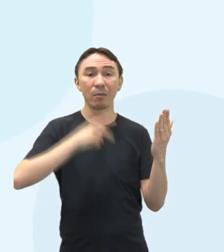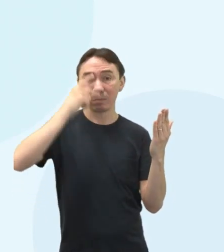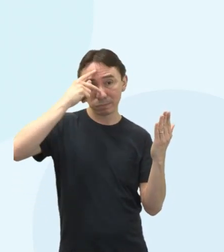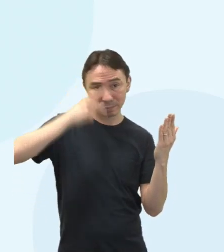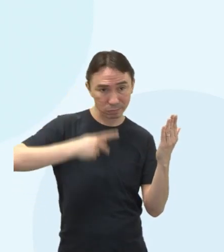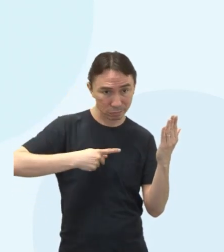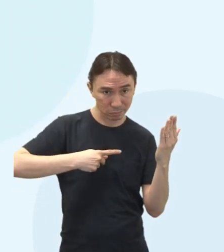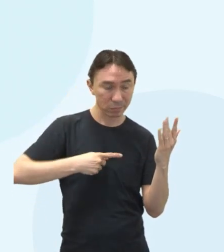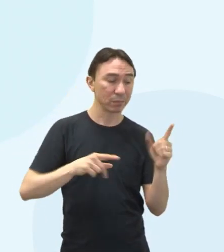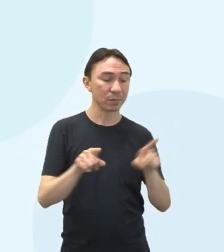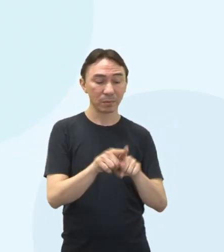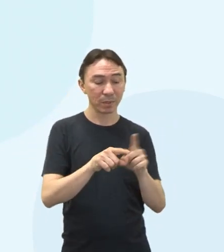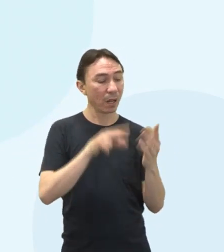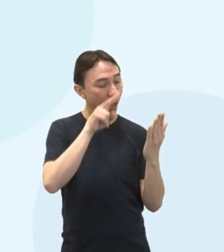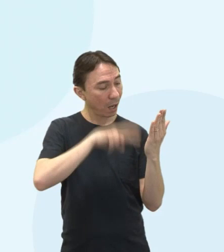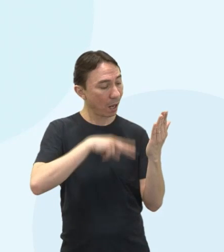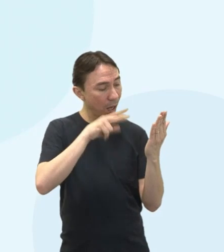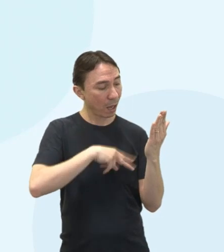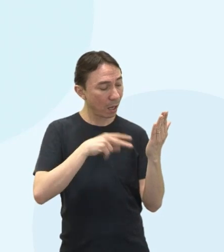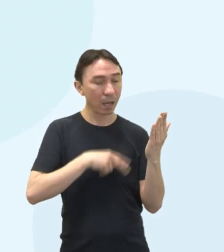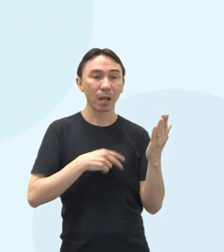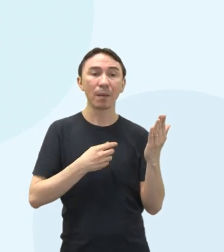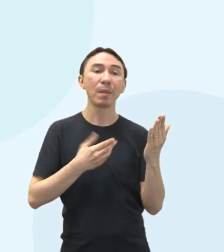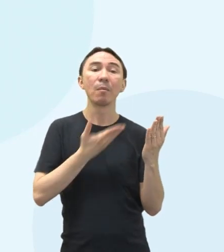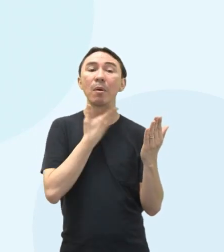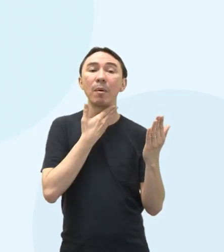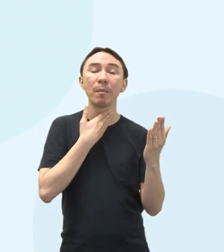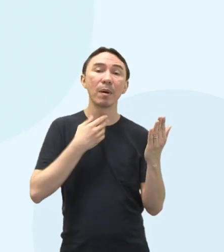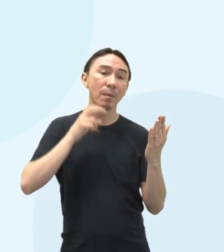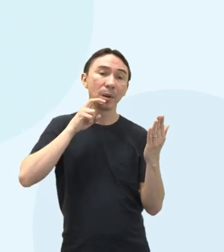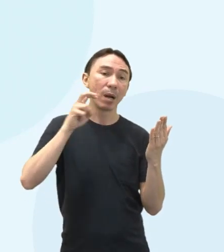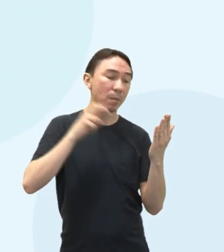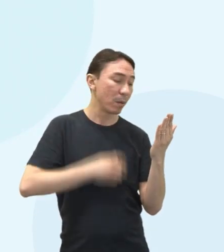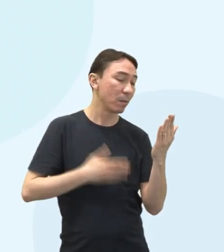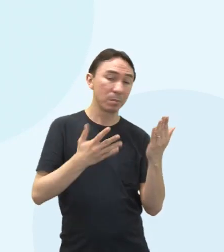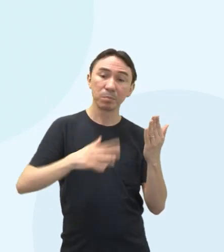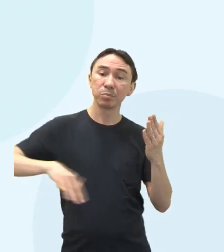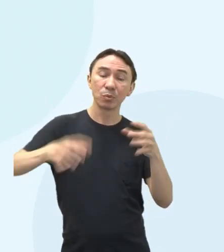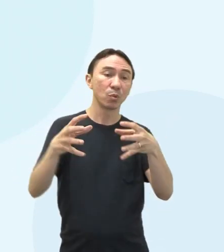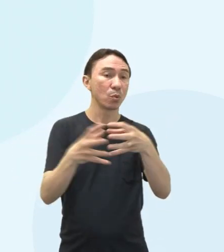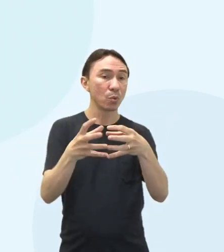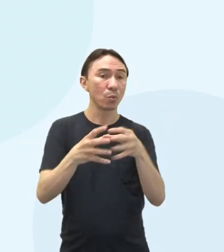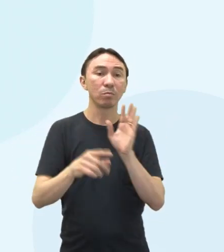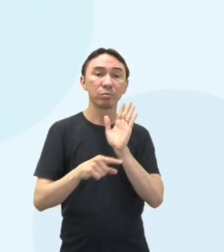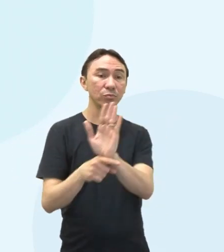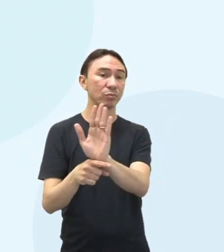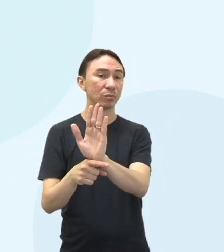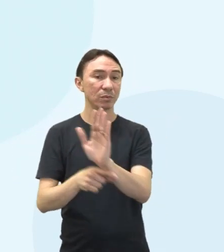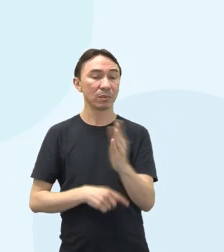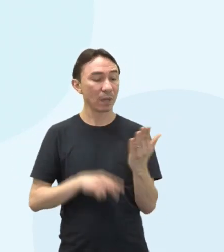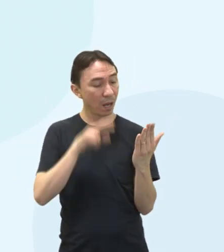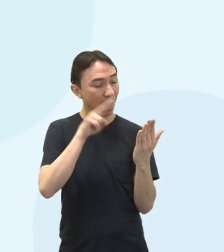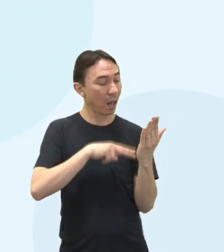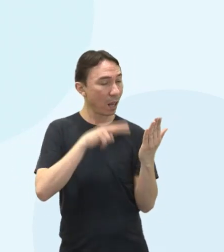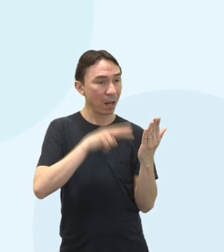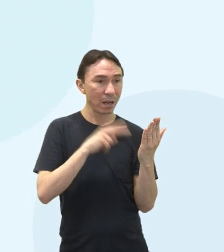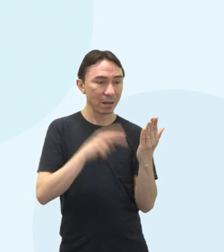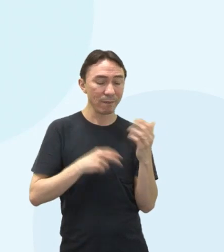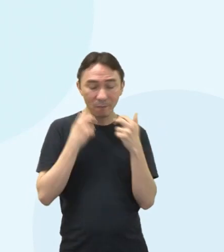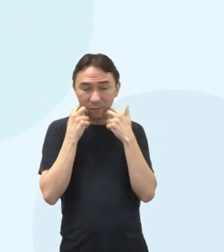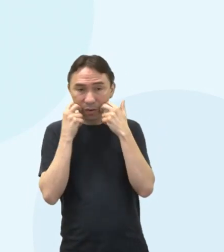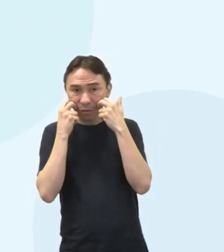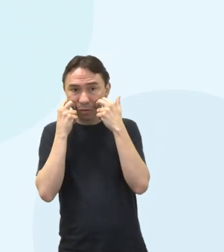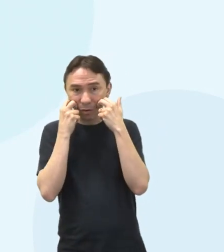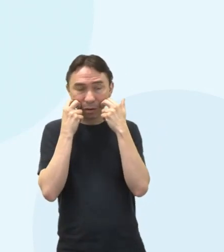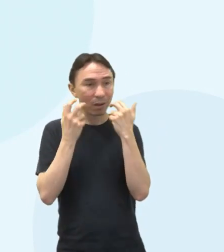também pensando numa leitura coletiva né E essa leitura coletiva ela ela tira a inibição do aluno né nosso percebemos